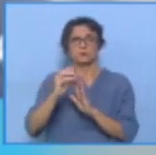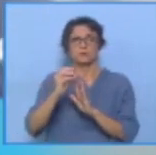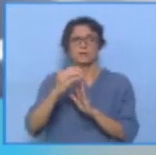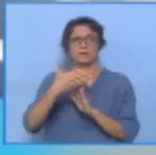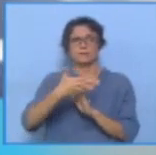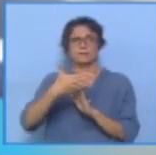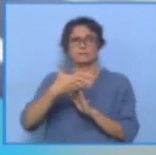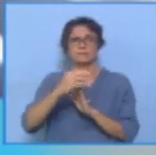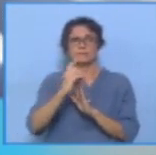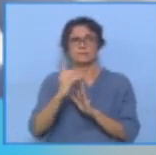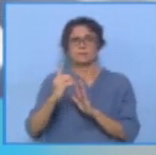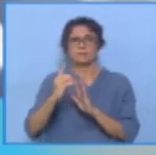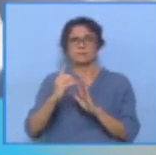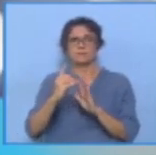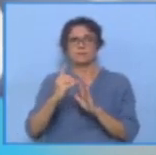124. Portanto, é aqui